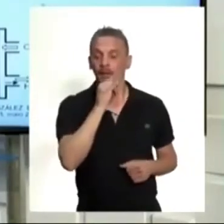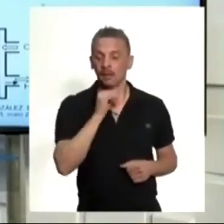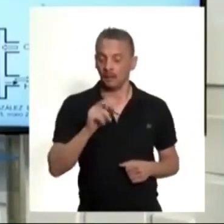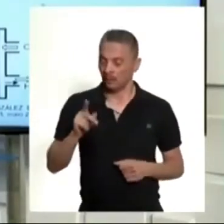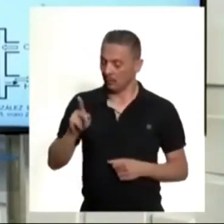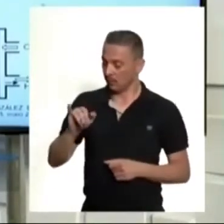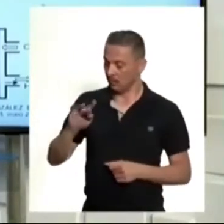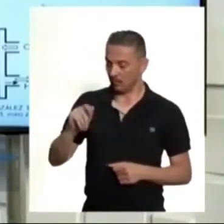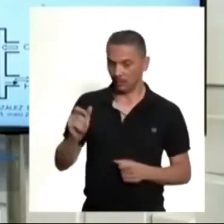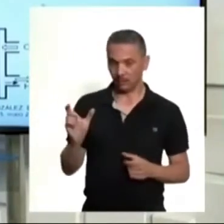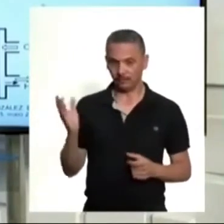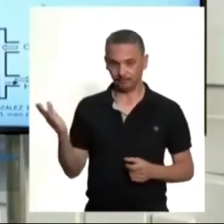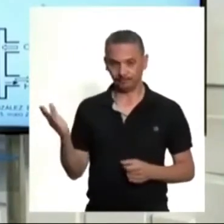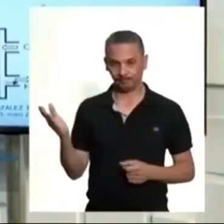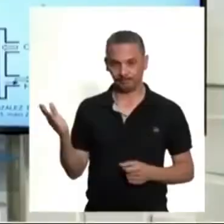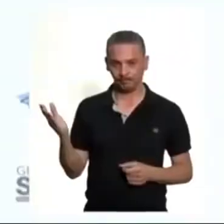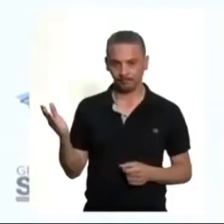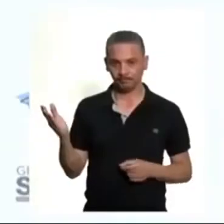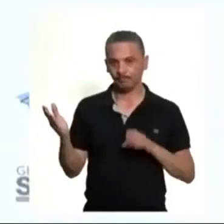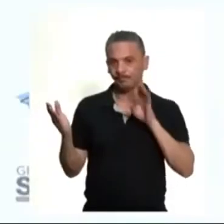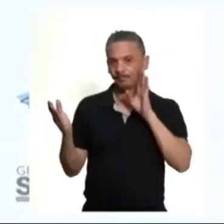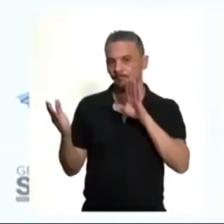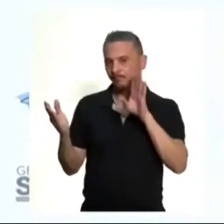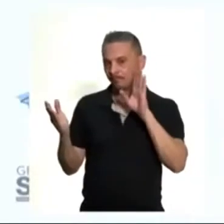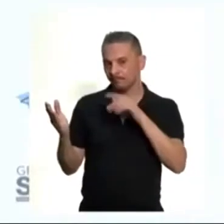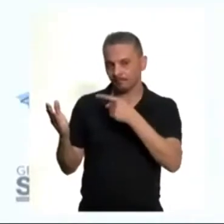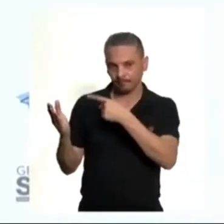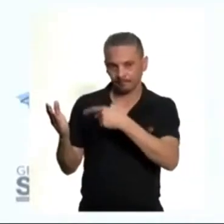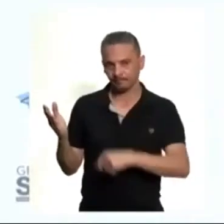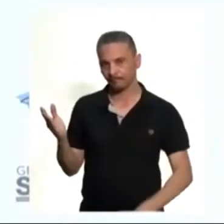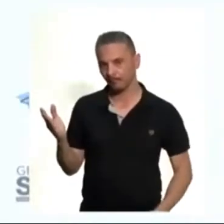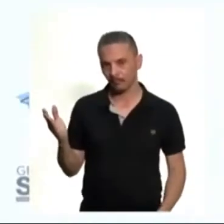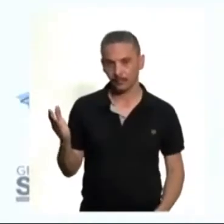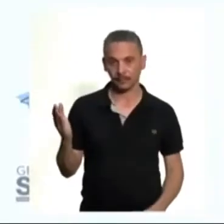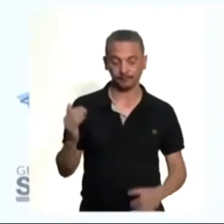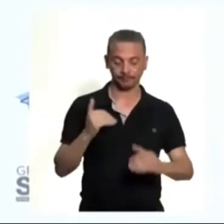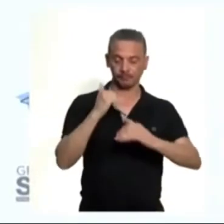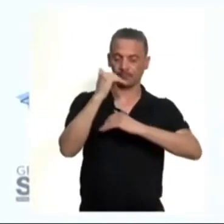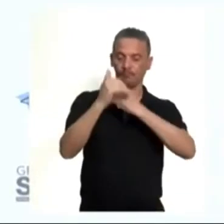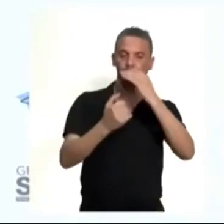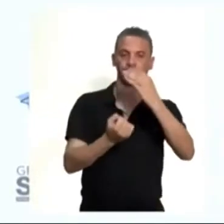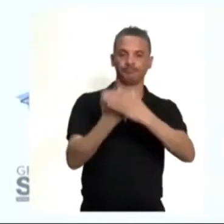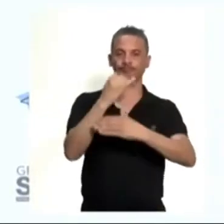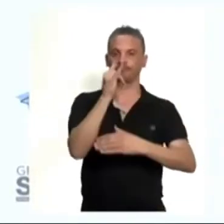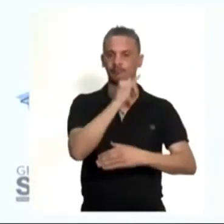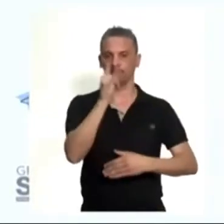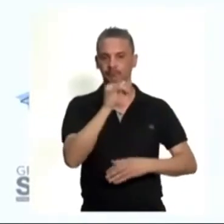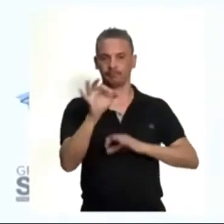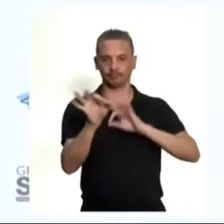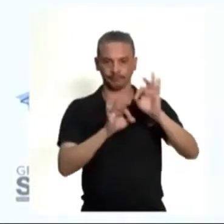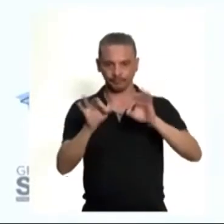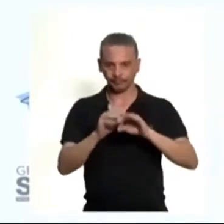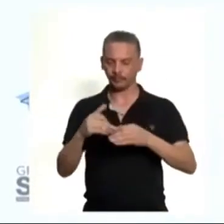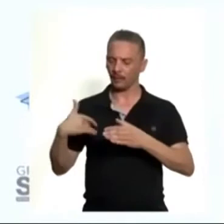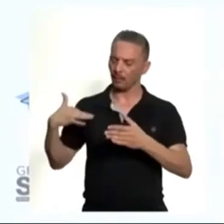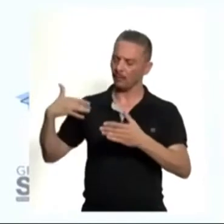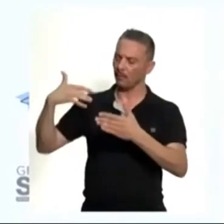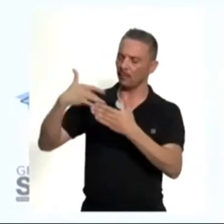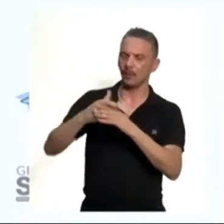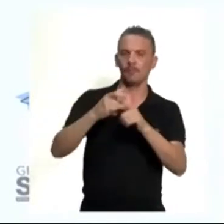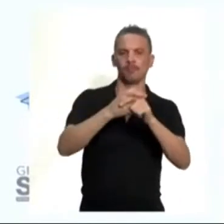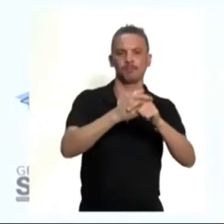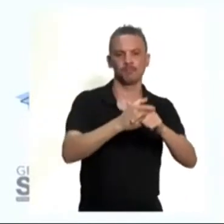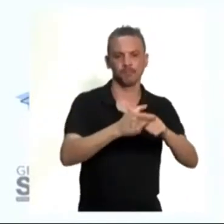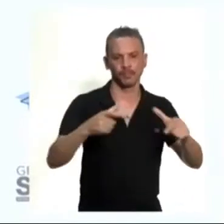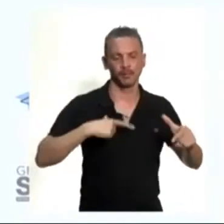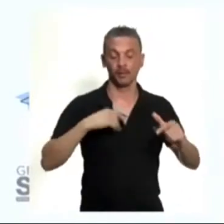aqui, gente, é uma pilha muito legal, quer ver, ó? O crescimento da produção de energia elétrica ao longo do tempo tem influenciado decisivamente